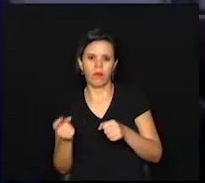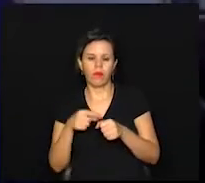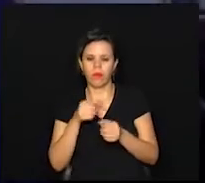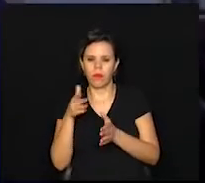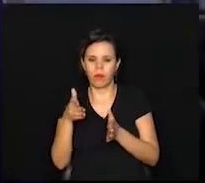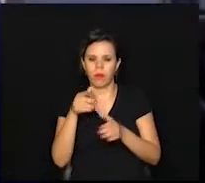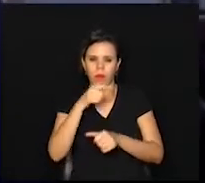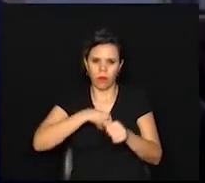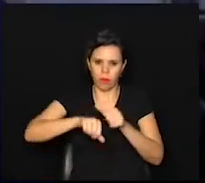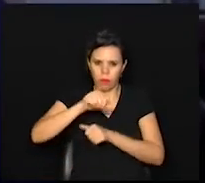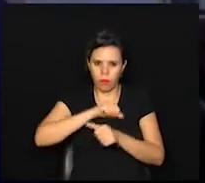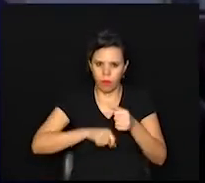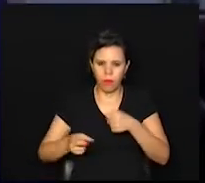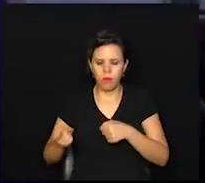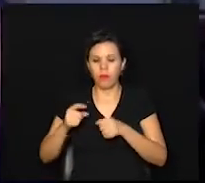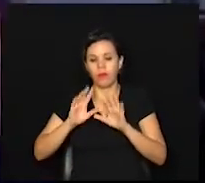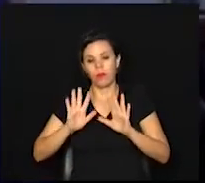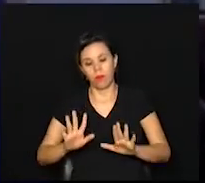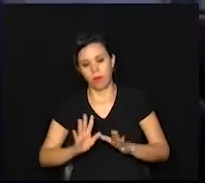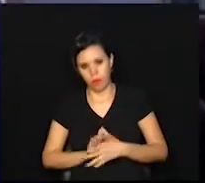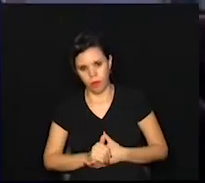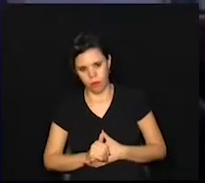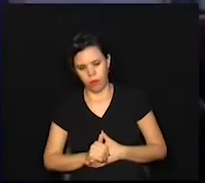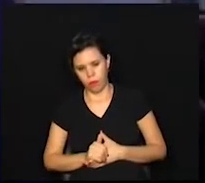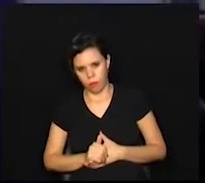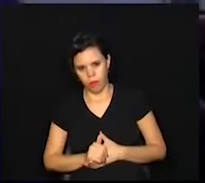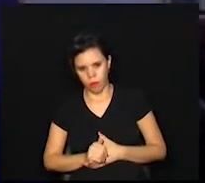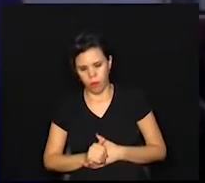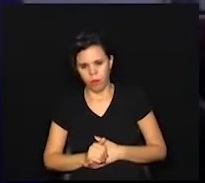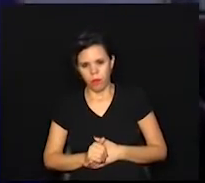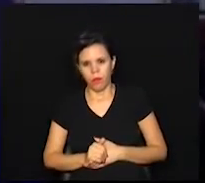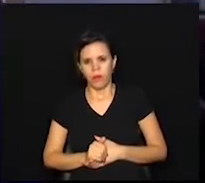rio, né? E os seus recuos, né?